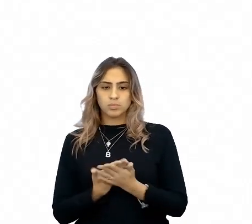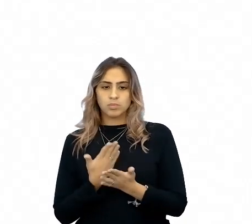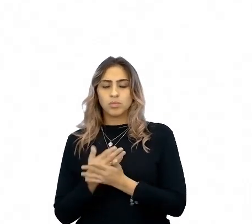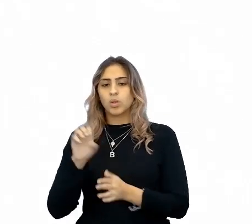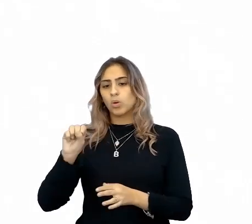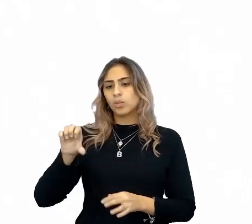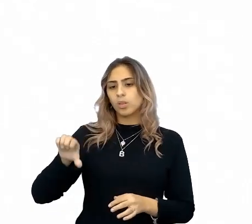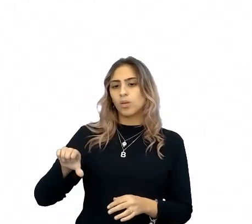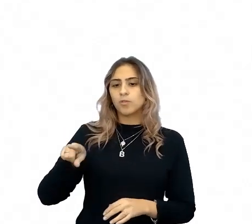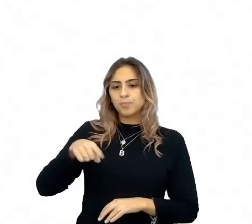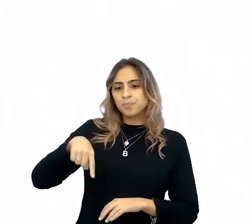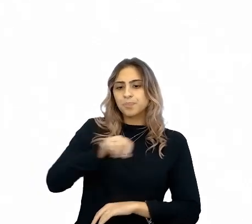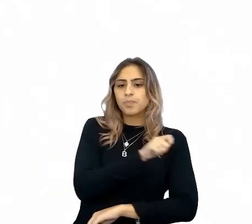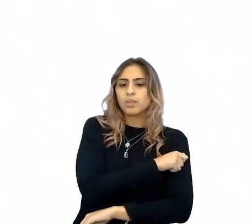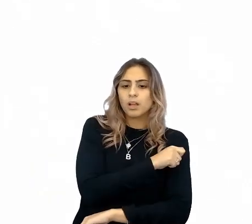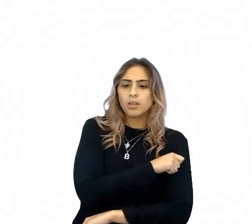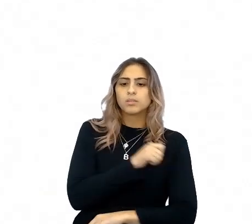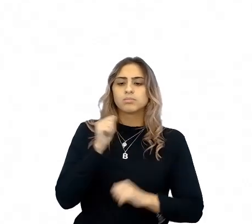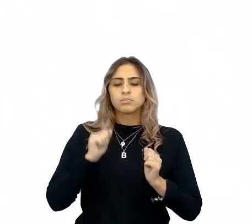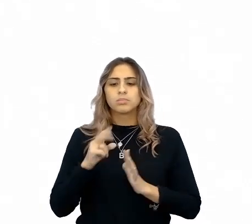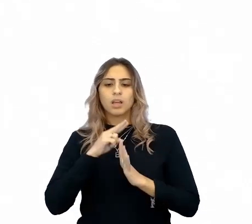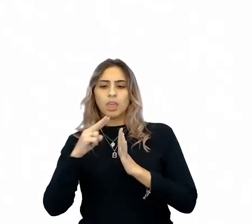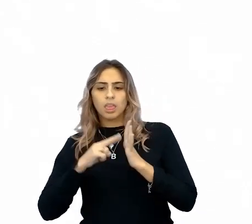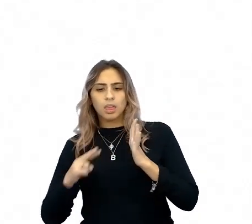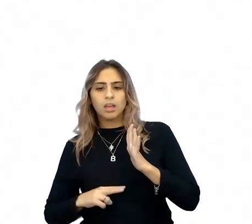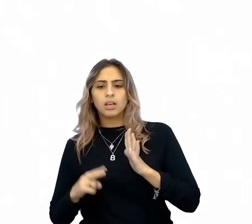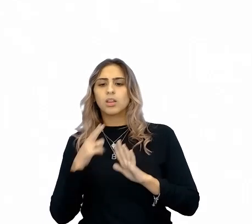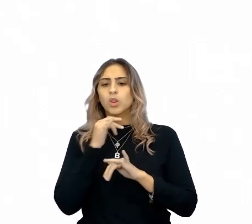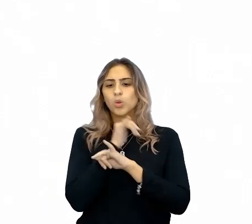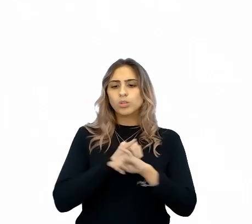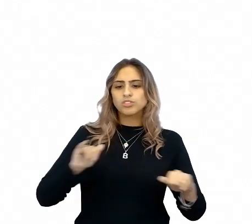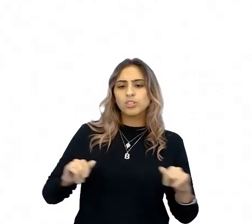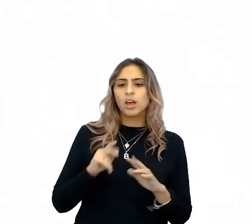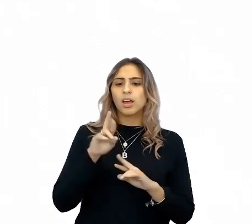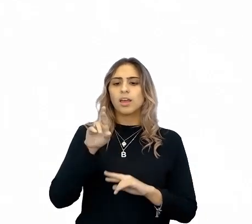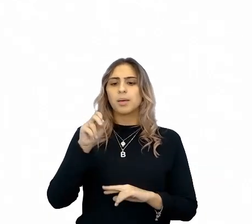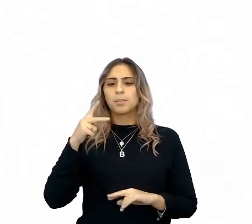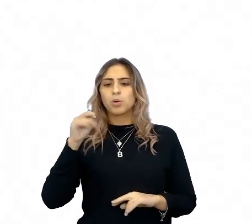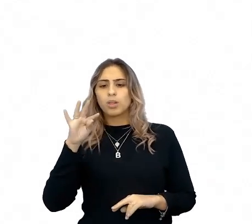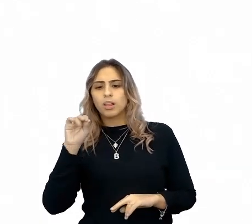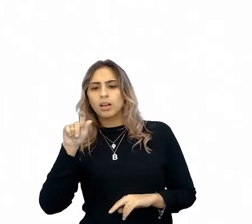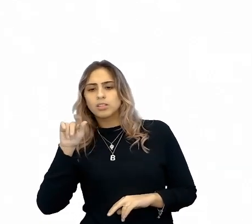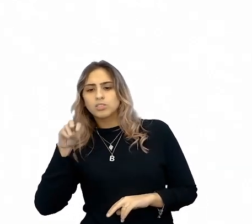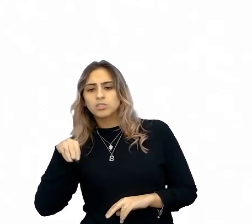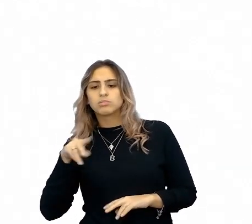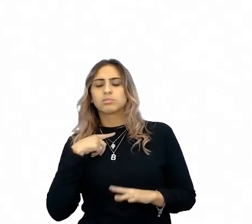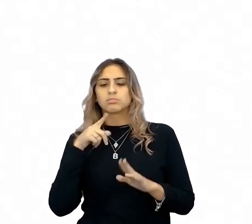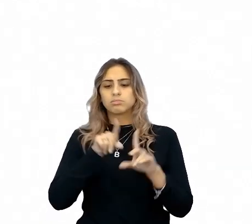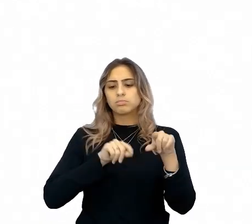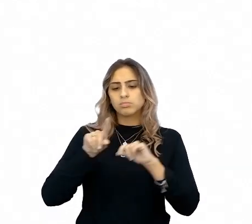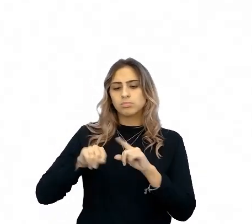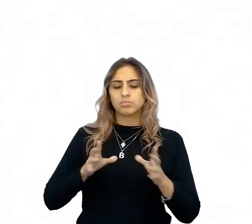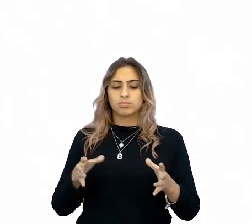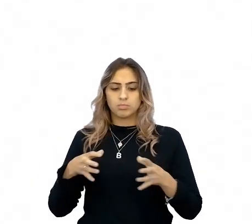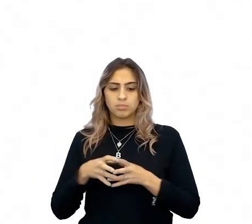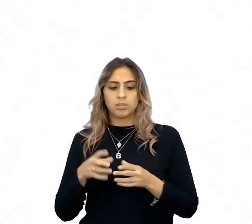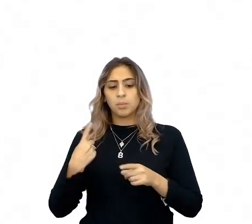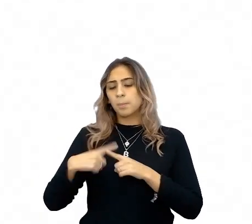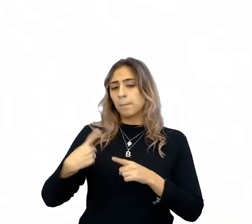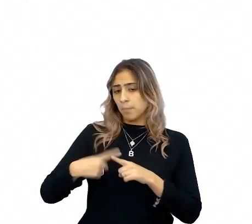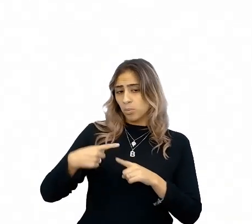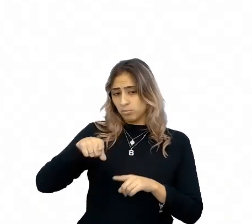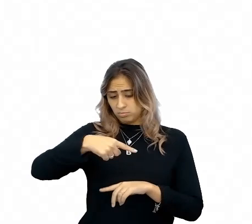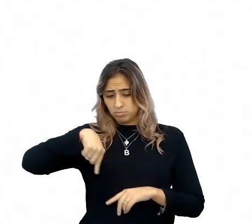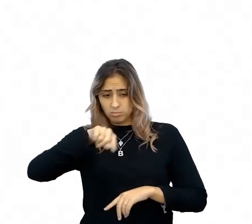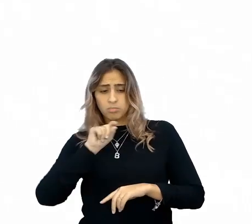e 9, os alunos deverão reler a notícia ou a reportagem que selecionaram na aula 7, porque